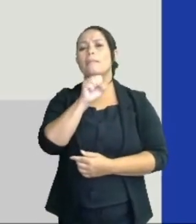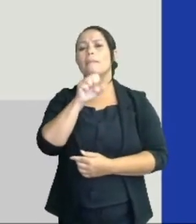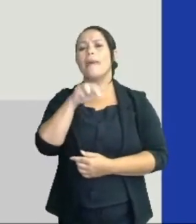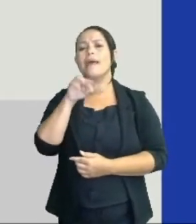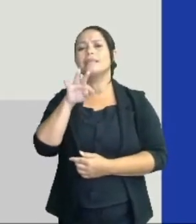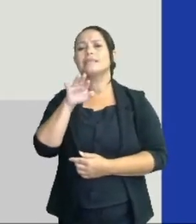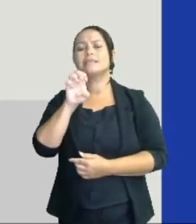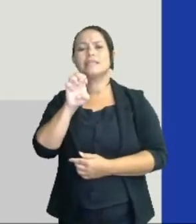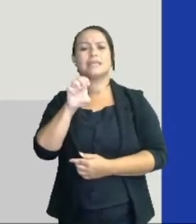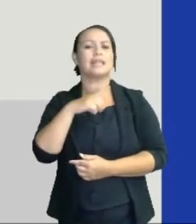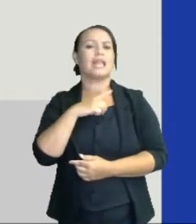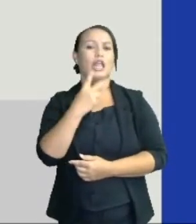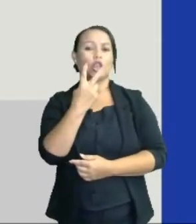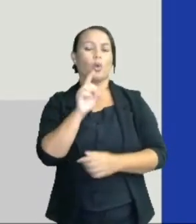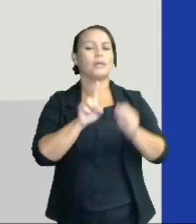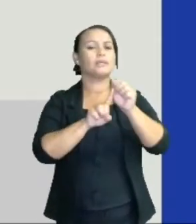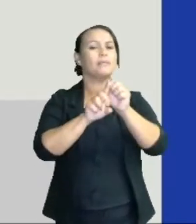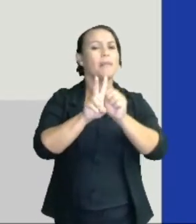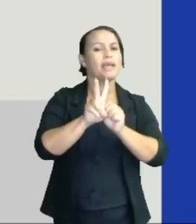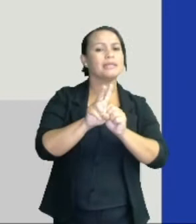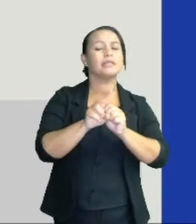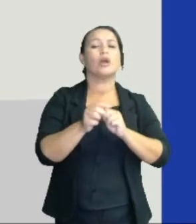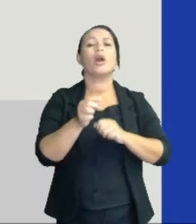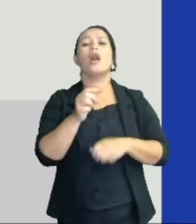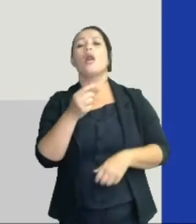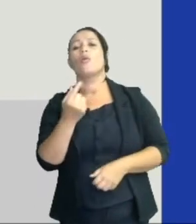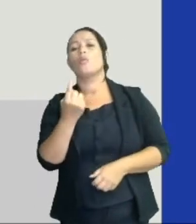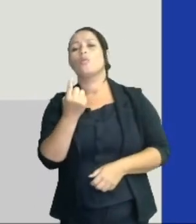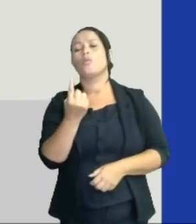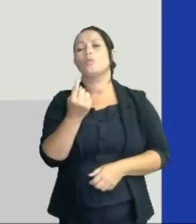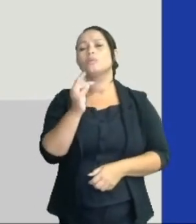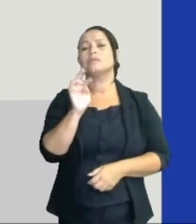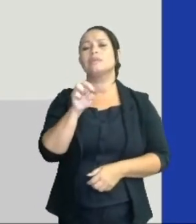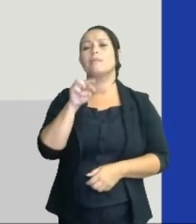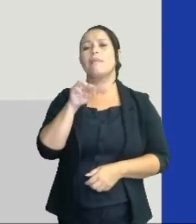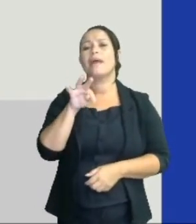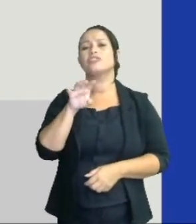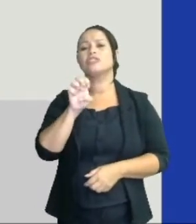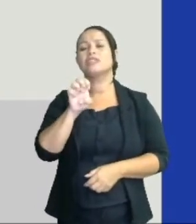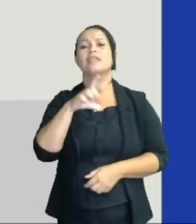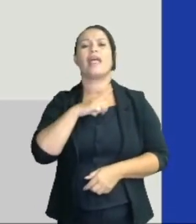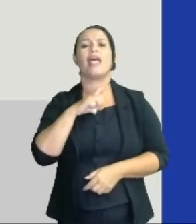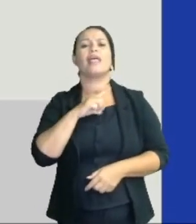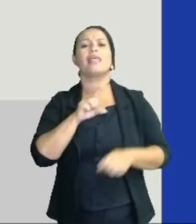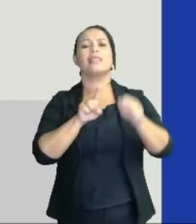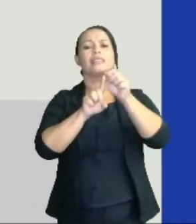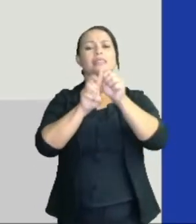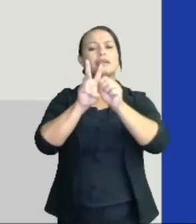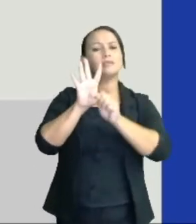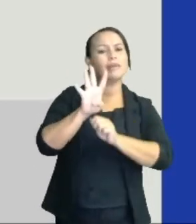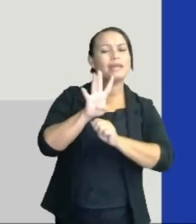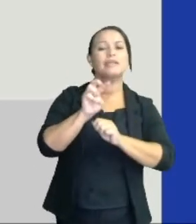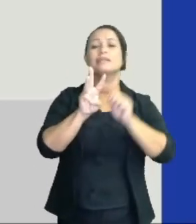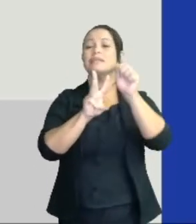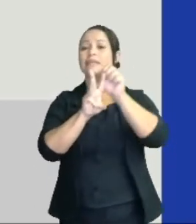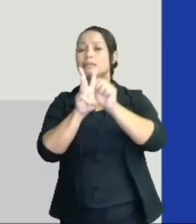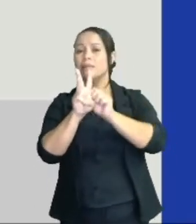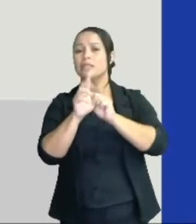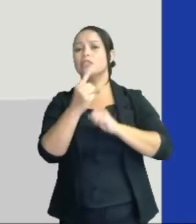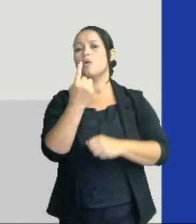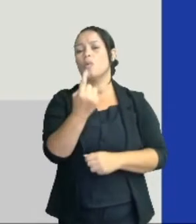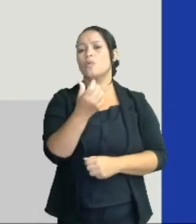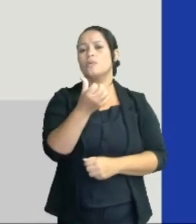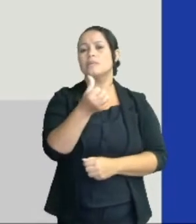2 meses. Um trimestre tem 3 meses. Um semestre tem